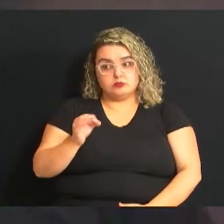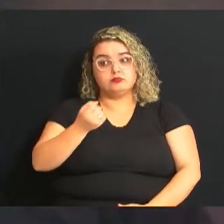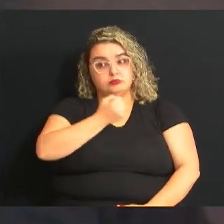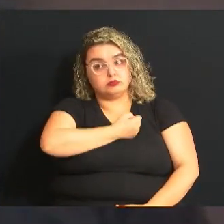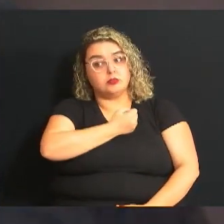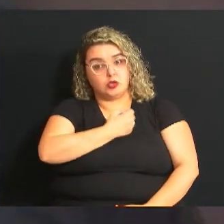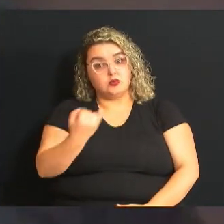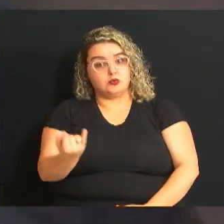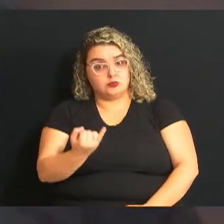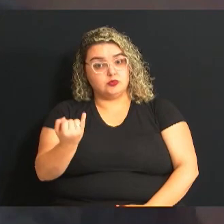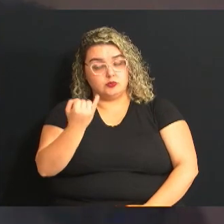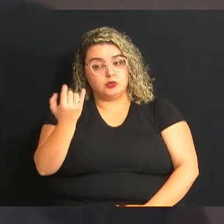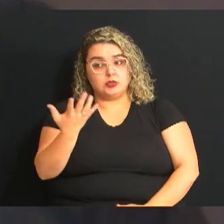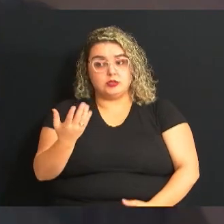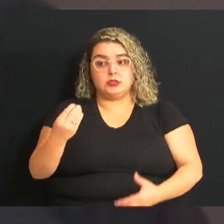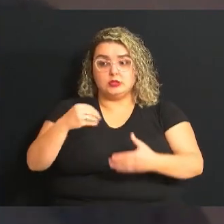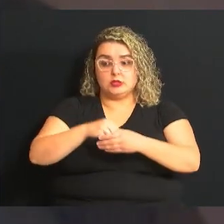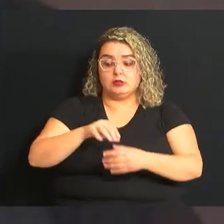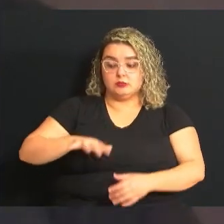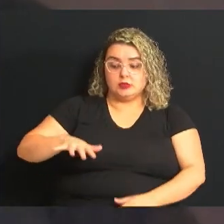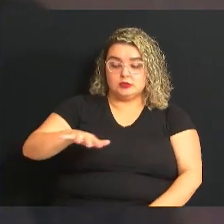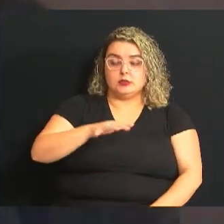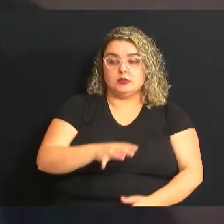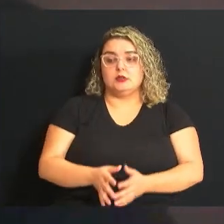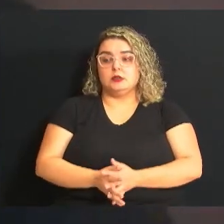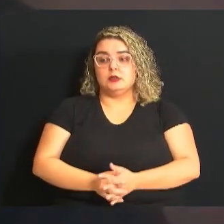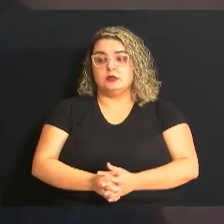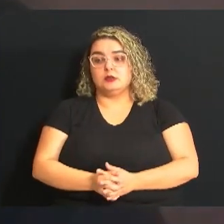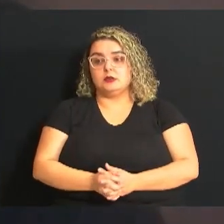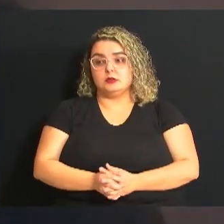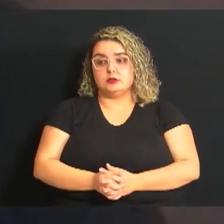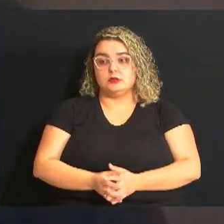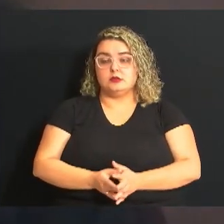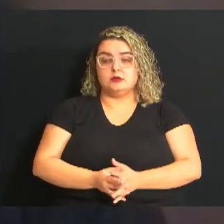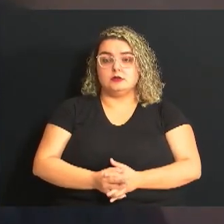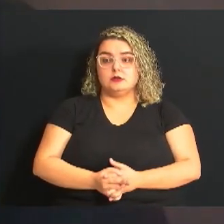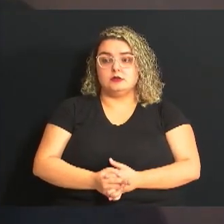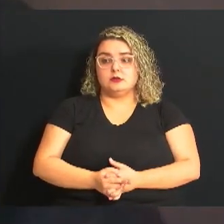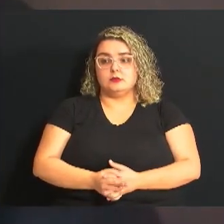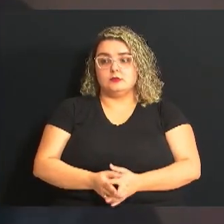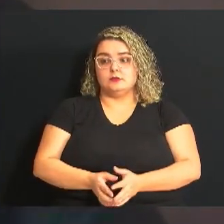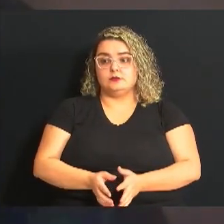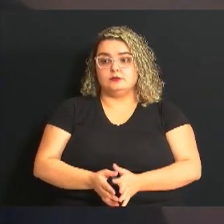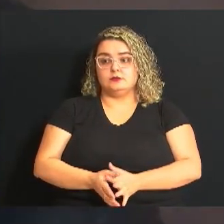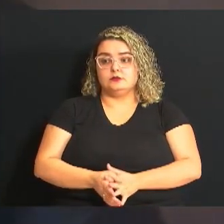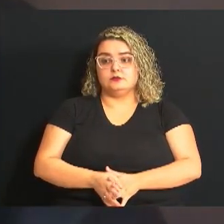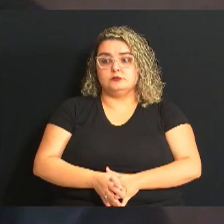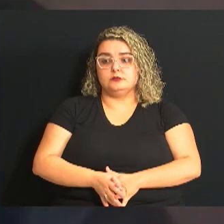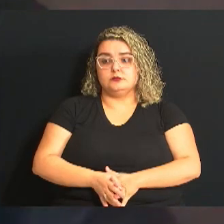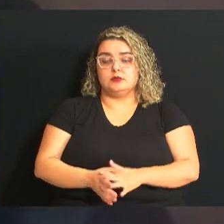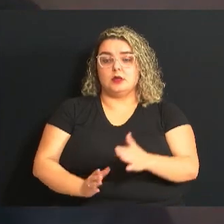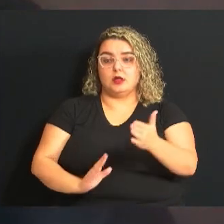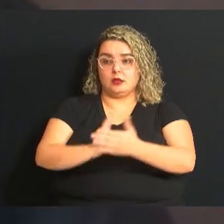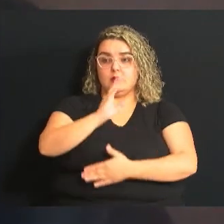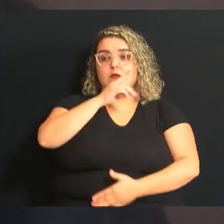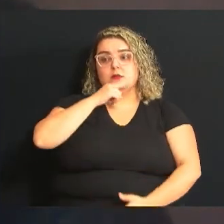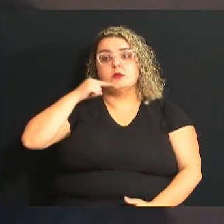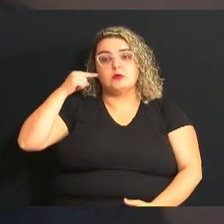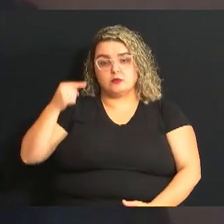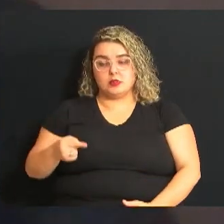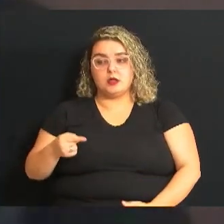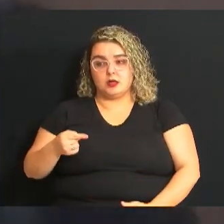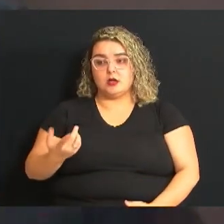do professor, né? Ela tem, quer dizer, não só a escola, mas digo, a aprendizagem